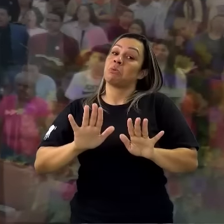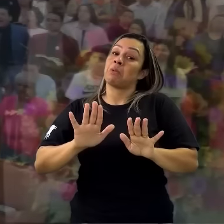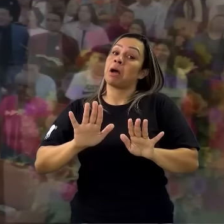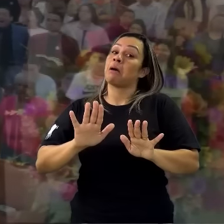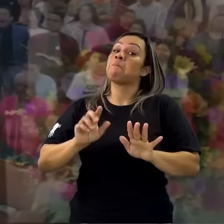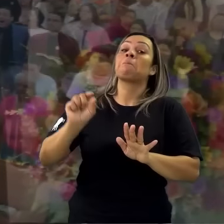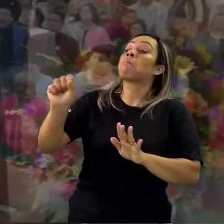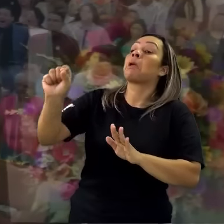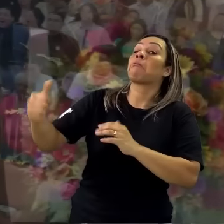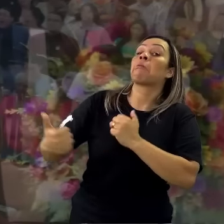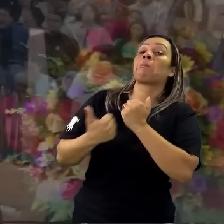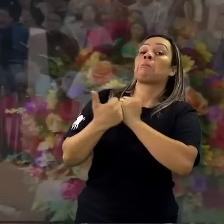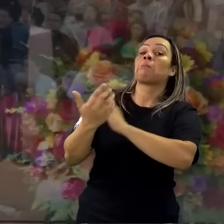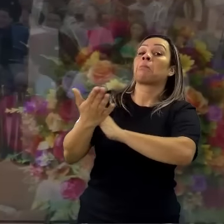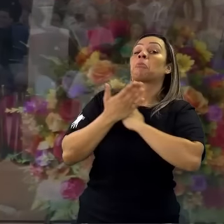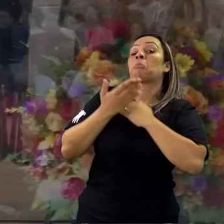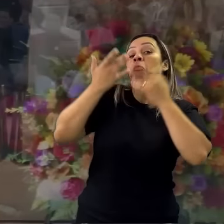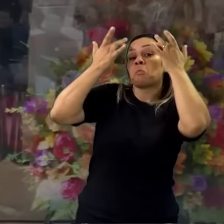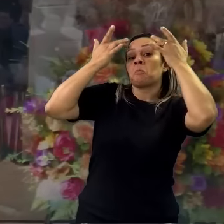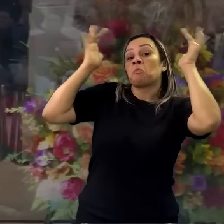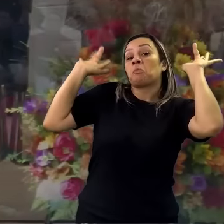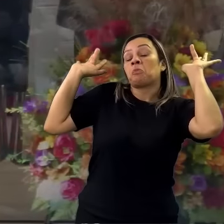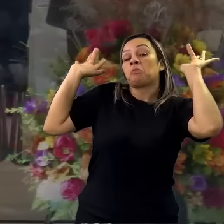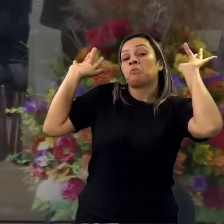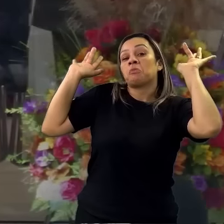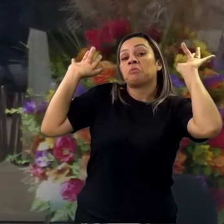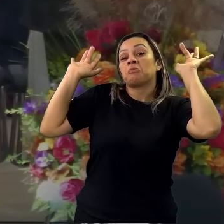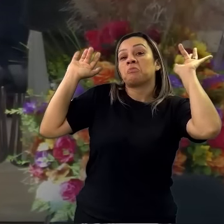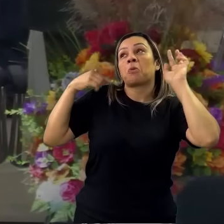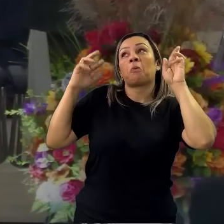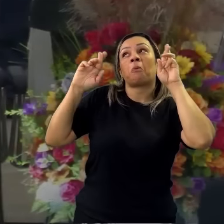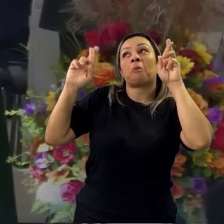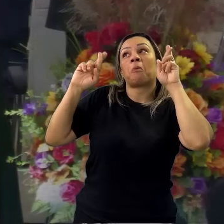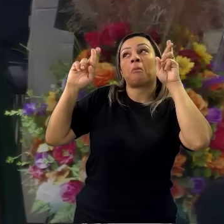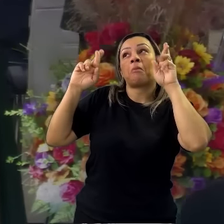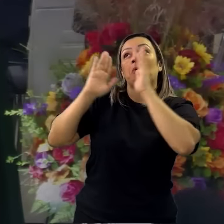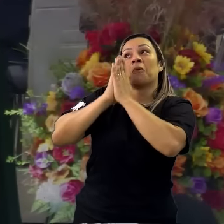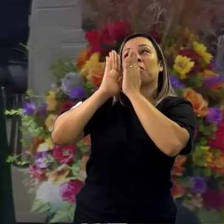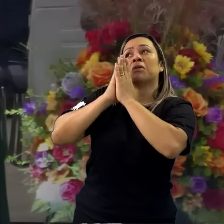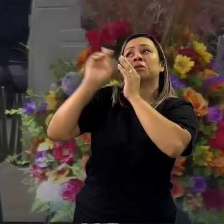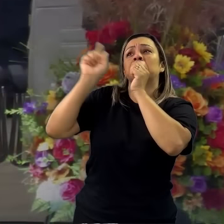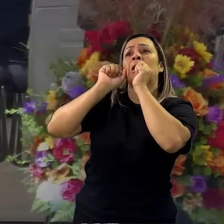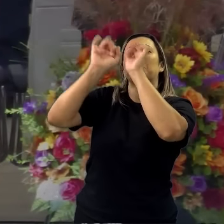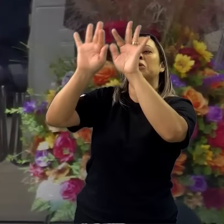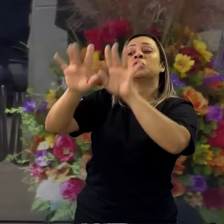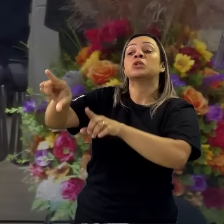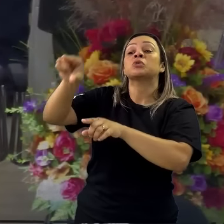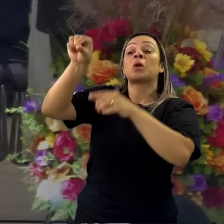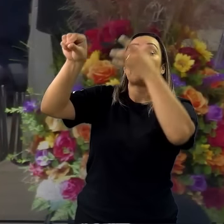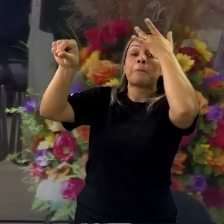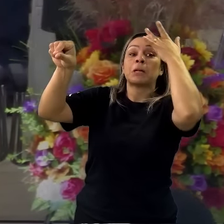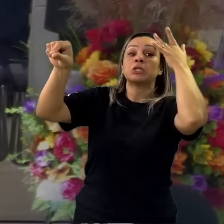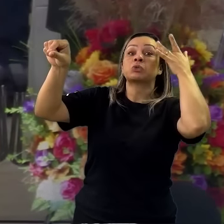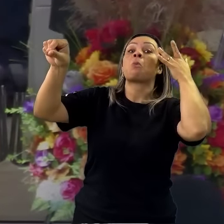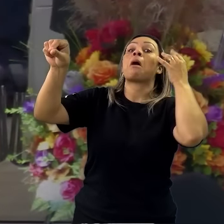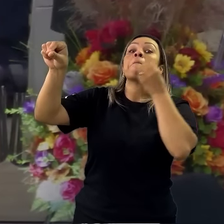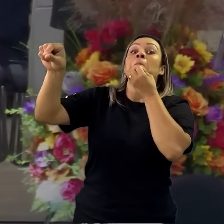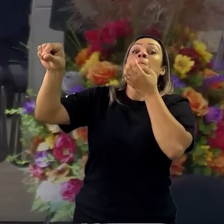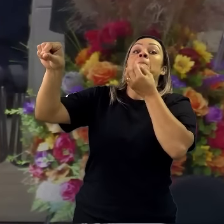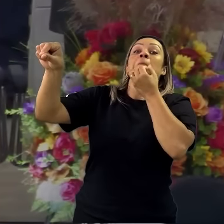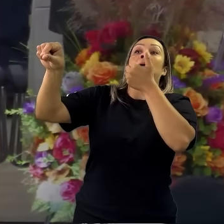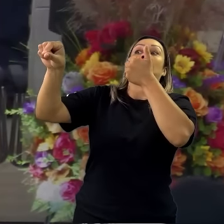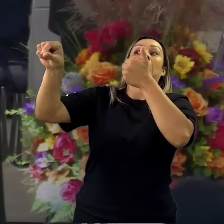que está a moeda a minha oração é que o peixe seja grande eu não vou nem olhar para trás porque é para frente